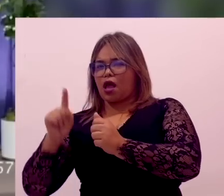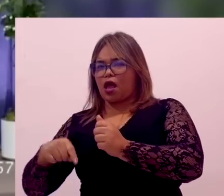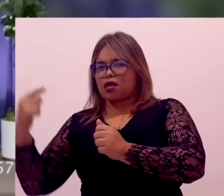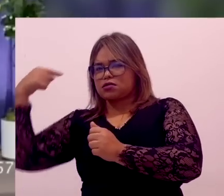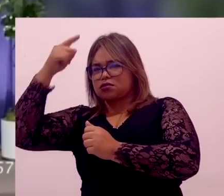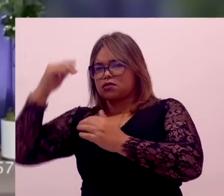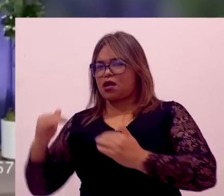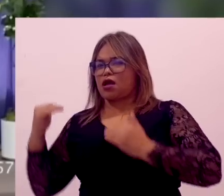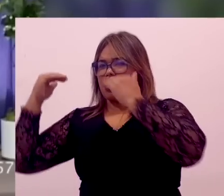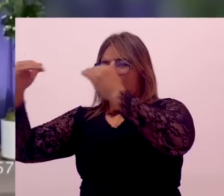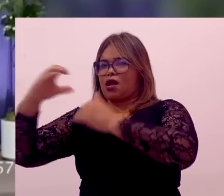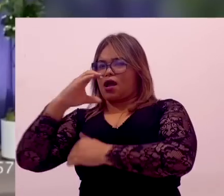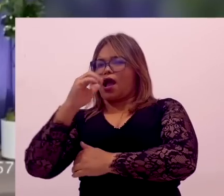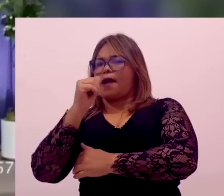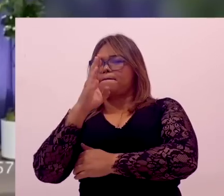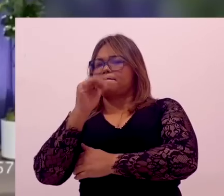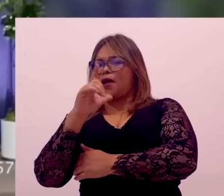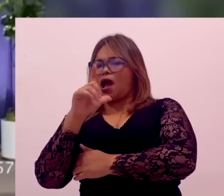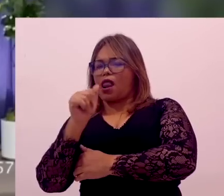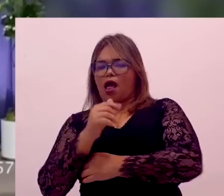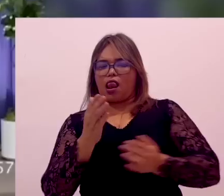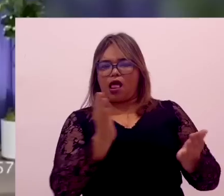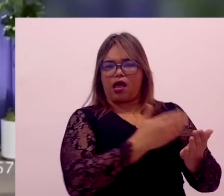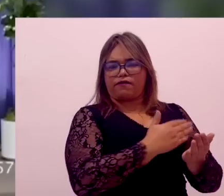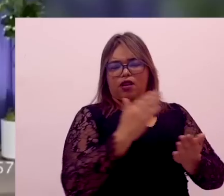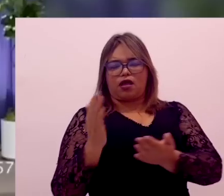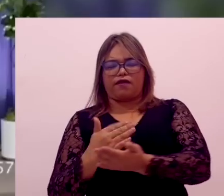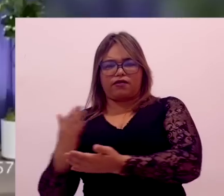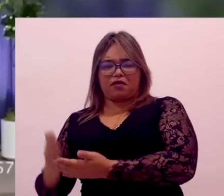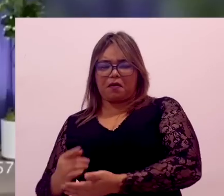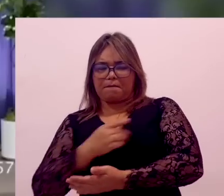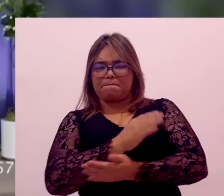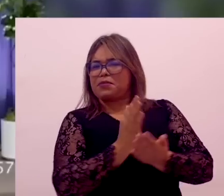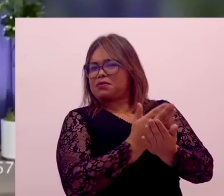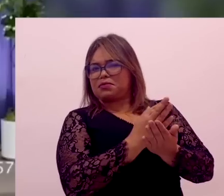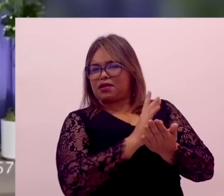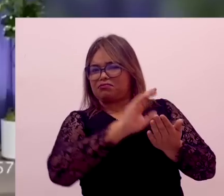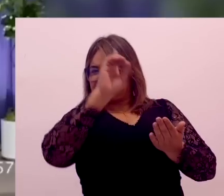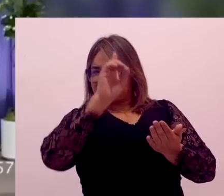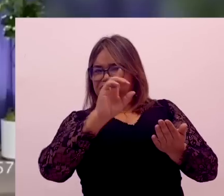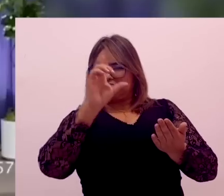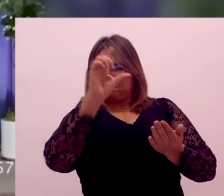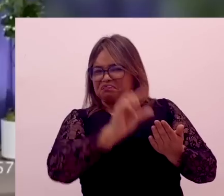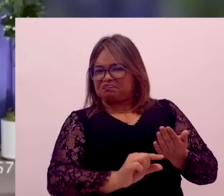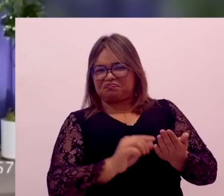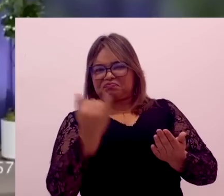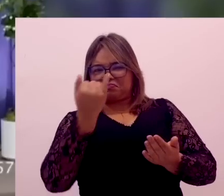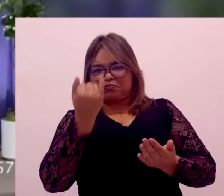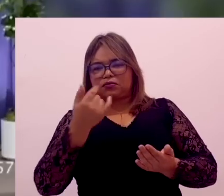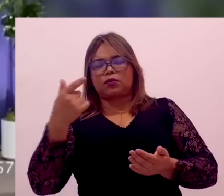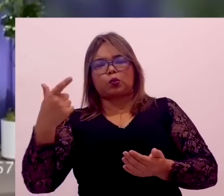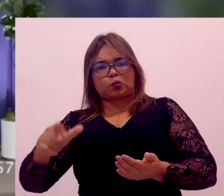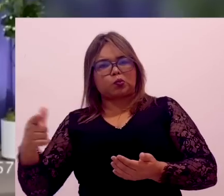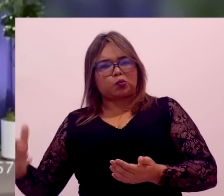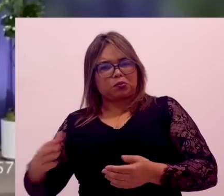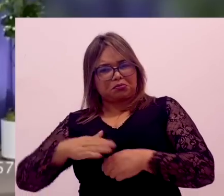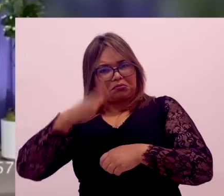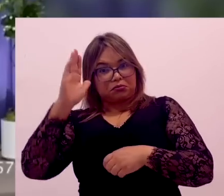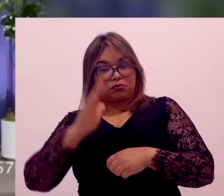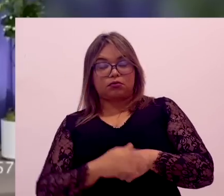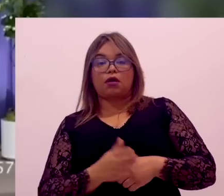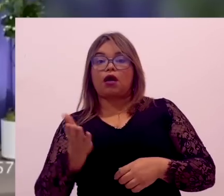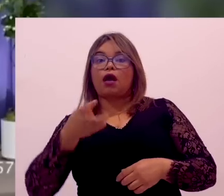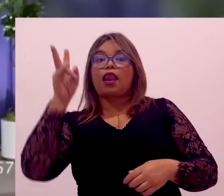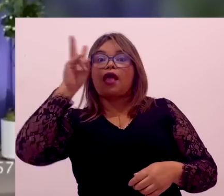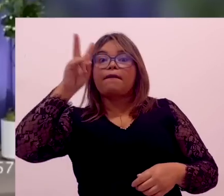E eu gostaria de acrescentar que no mundo hoje há pouquíssimos rabinos que não são